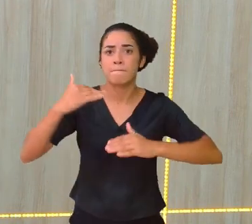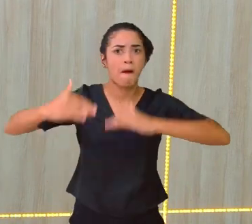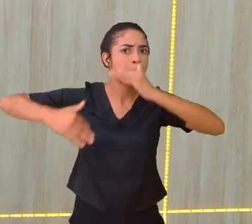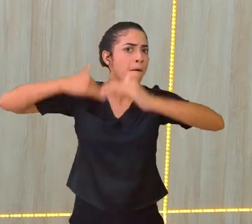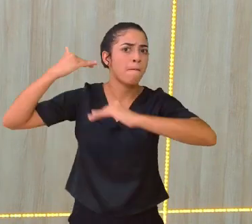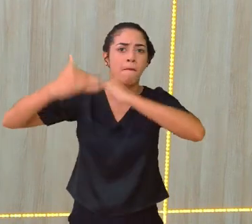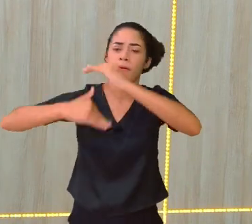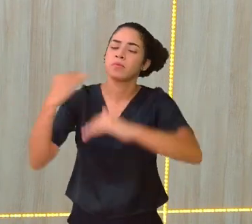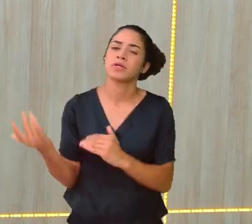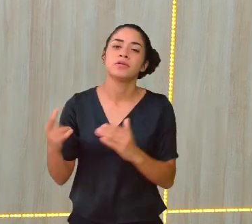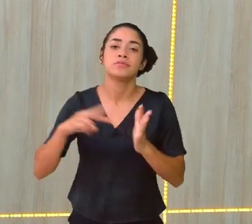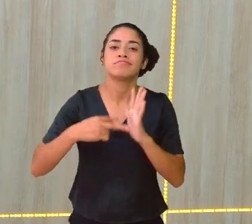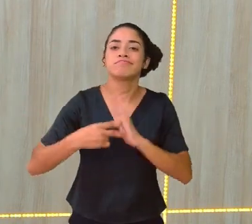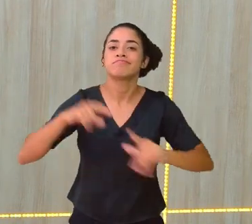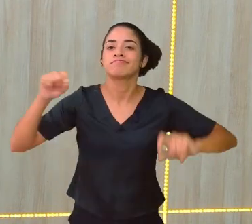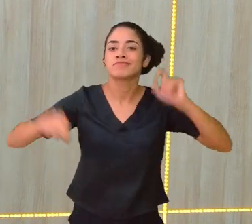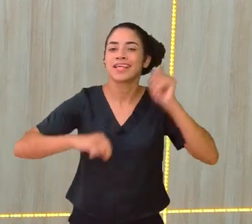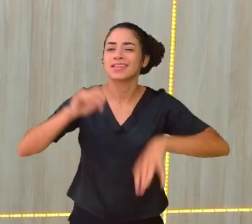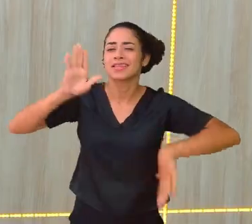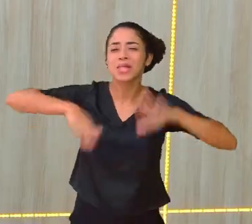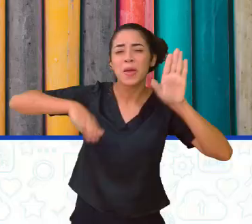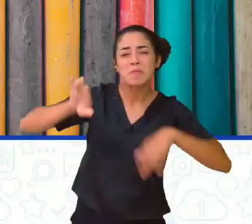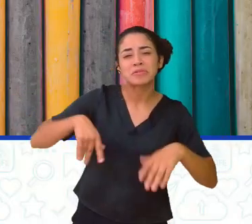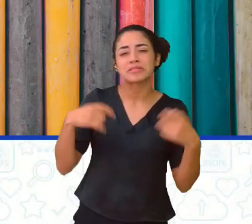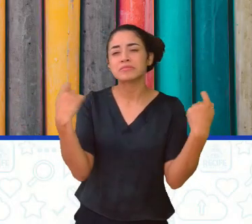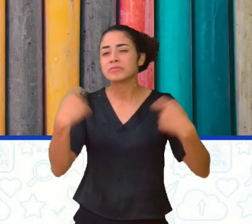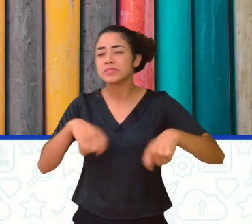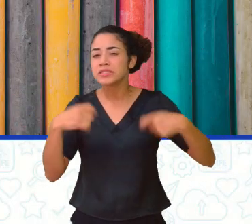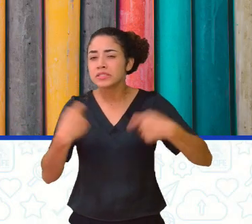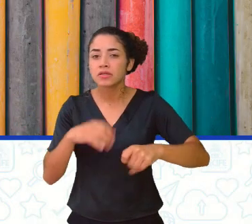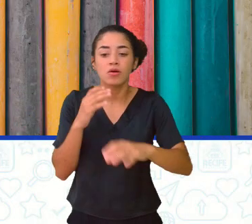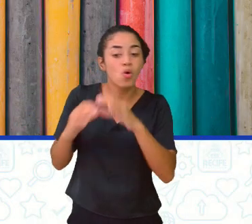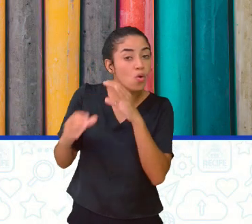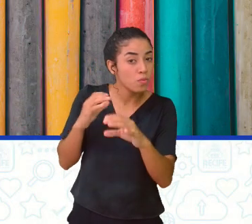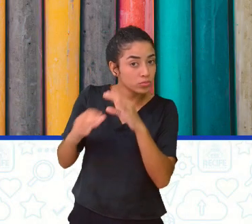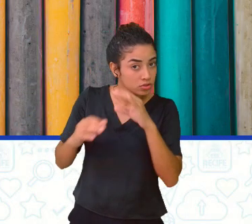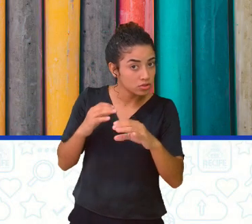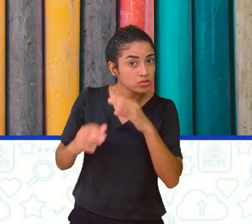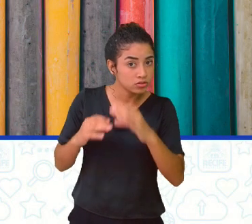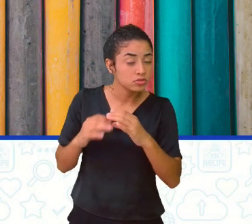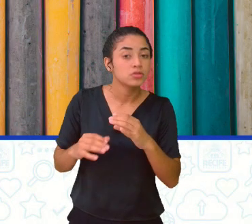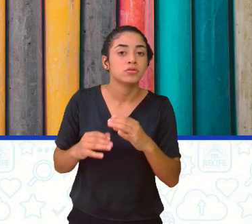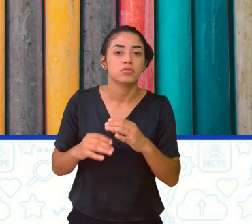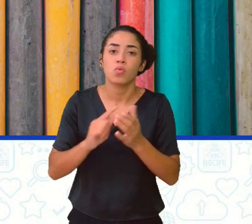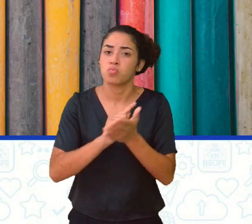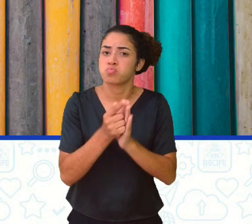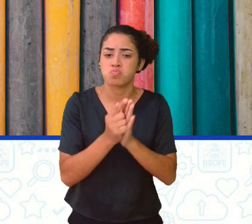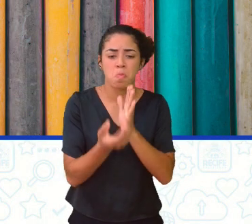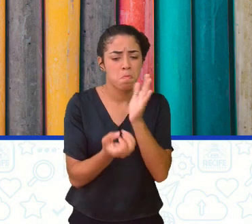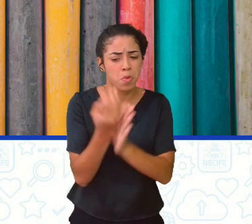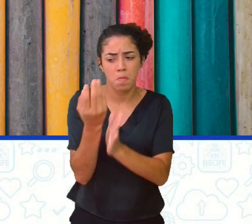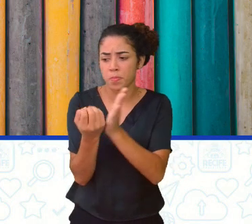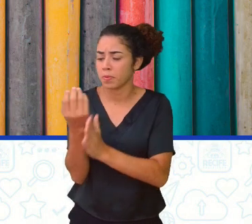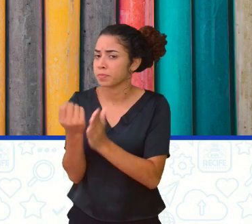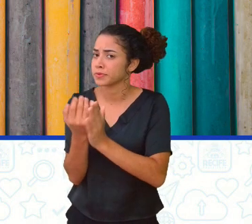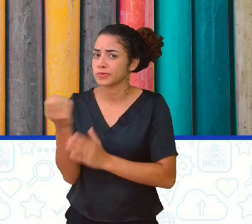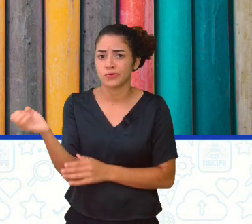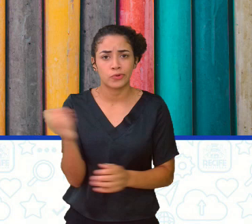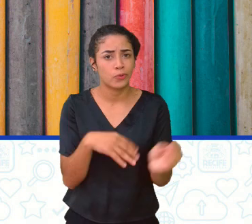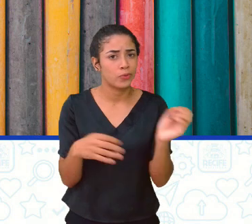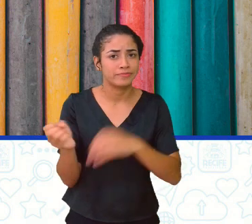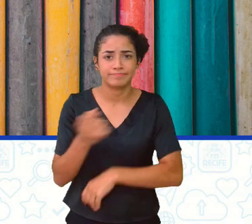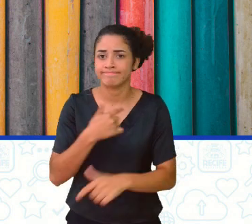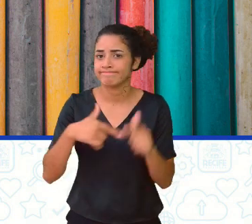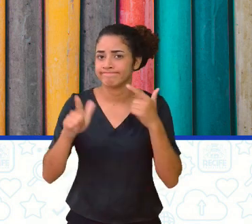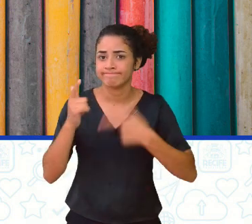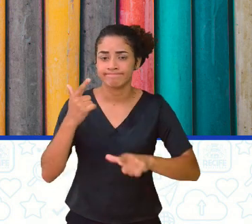Isso significa que, dependendo da necessidade da comunicação, novos gêneros podem surgir, como a gente falou aqui, né?